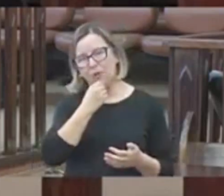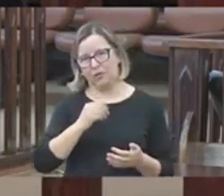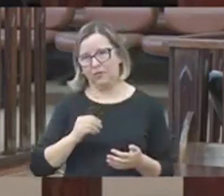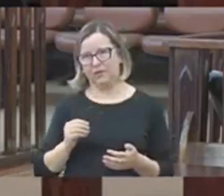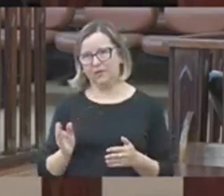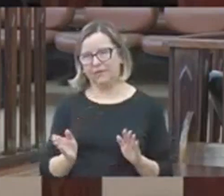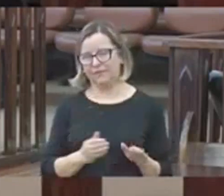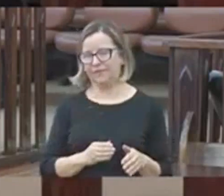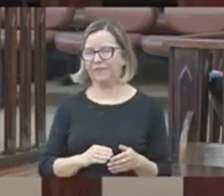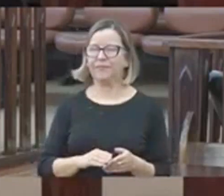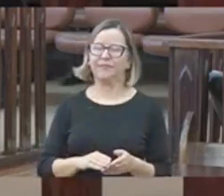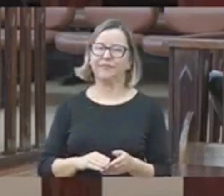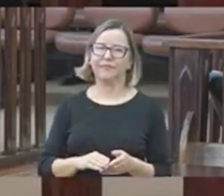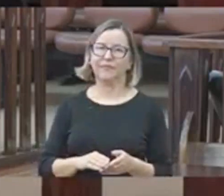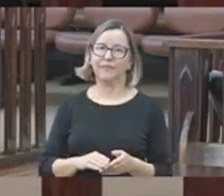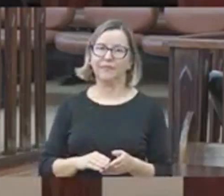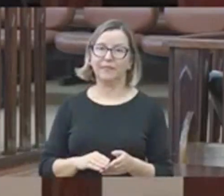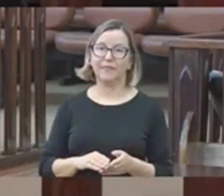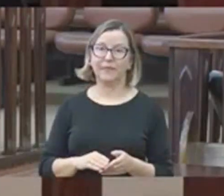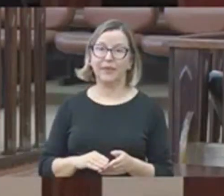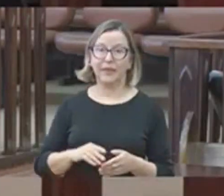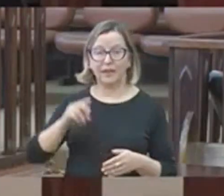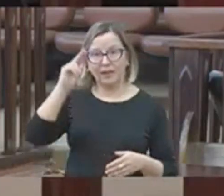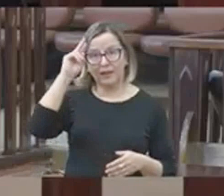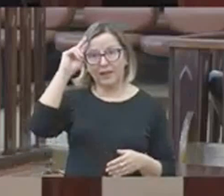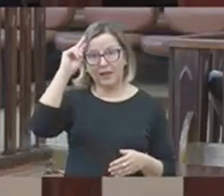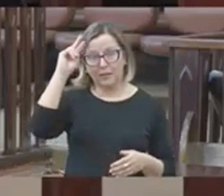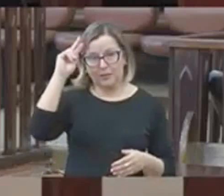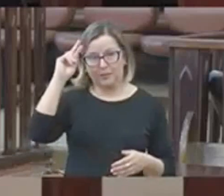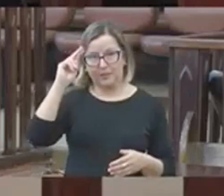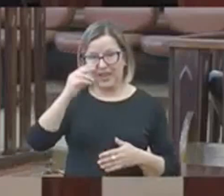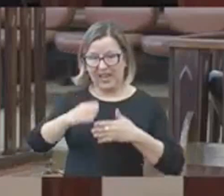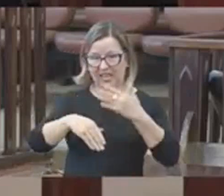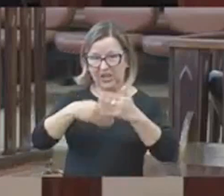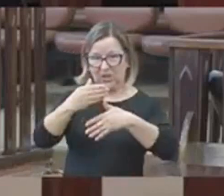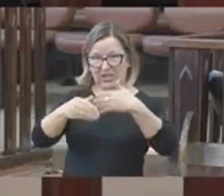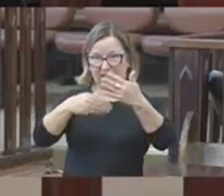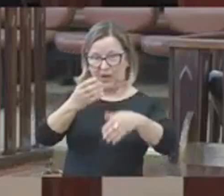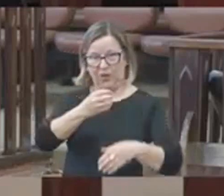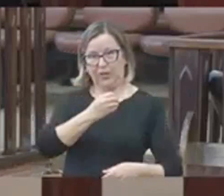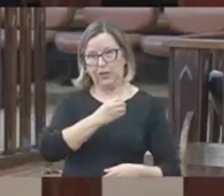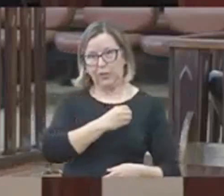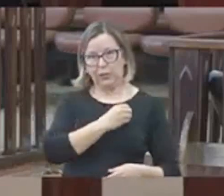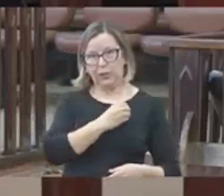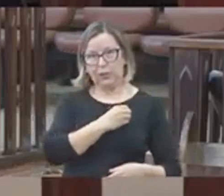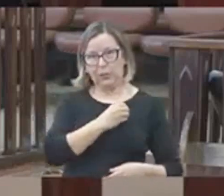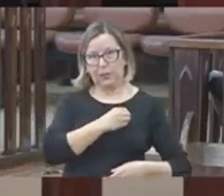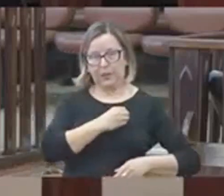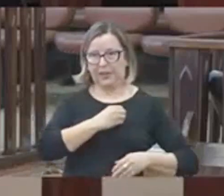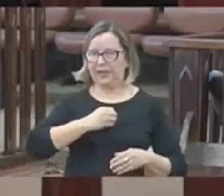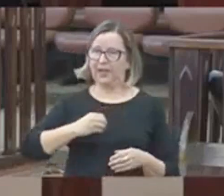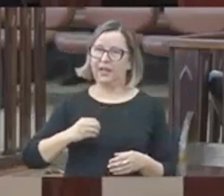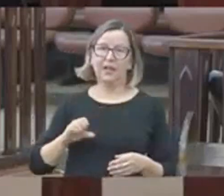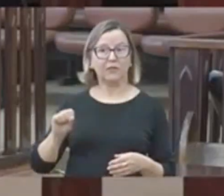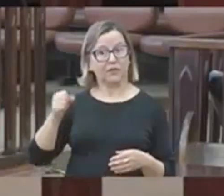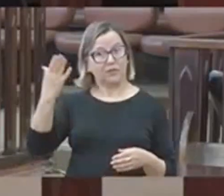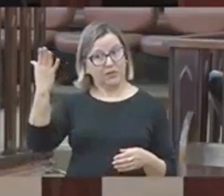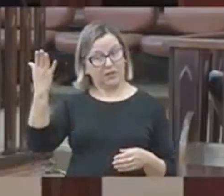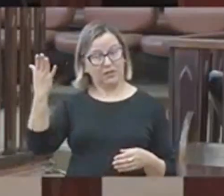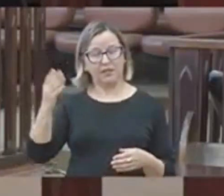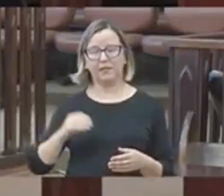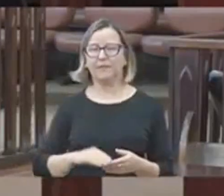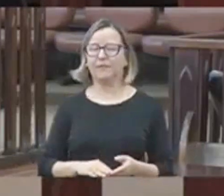são inevitáveis. No curso de navegação da família, maridos, olhem bem,